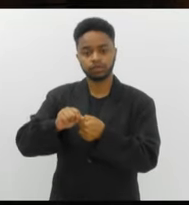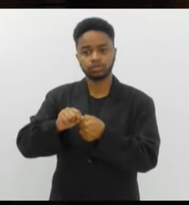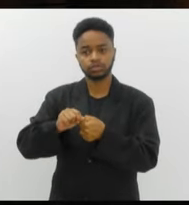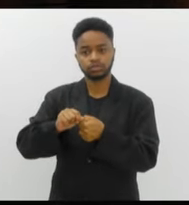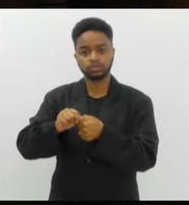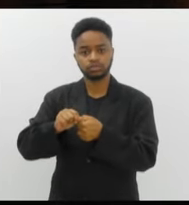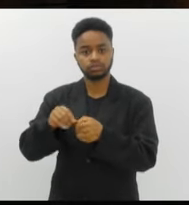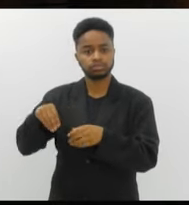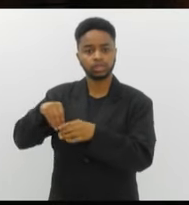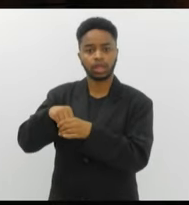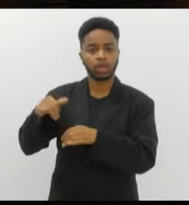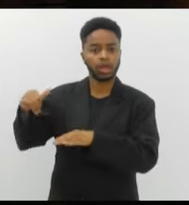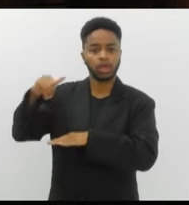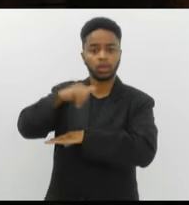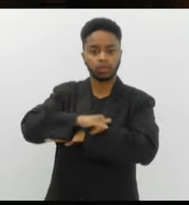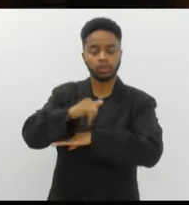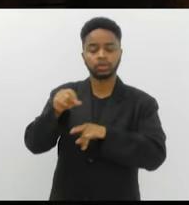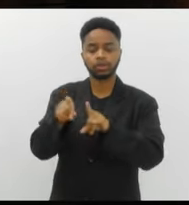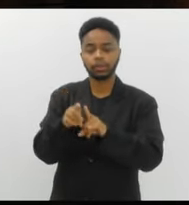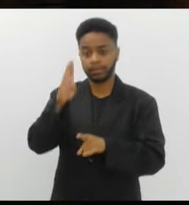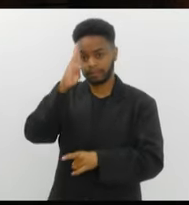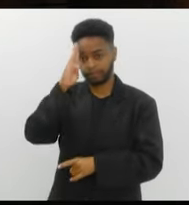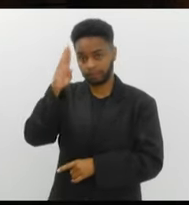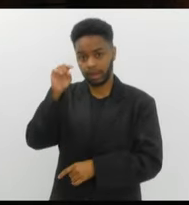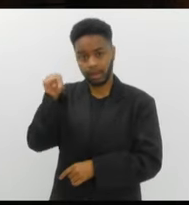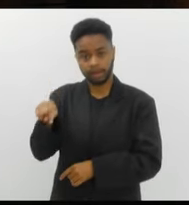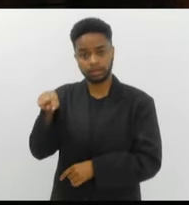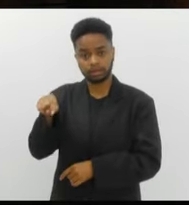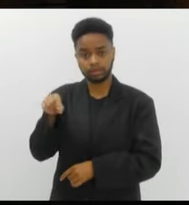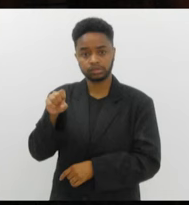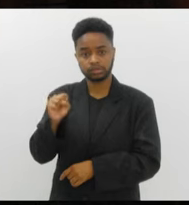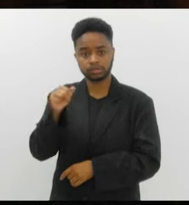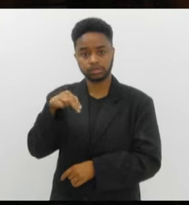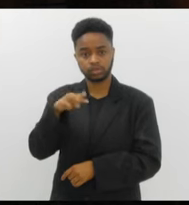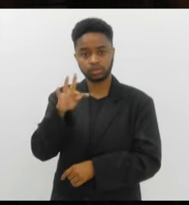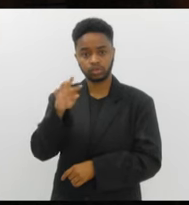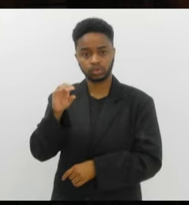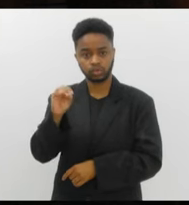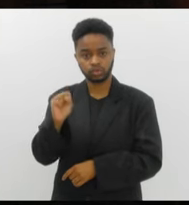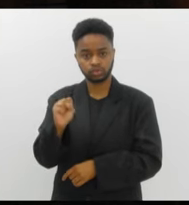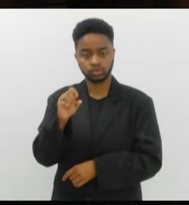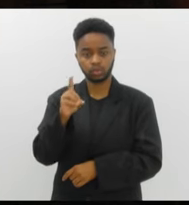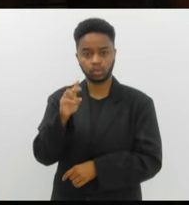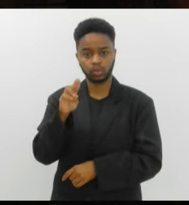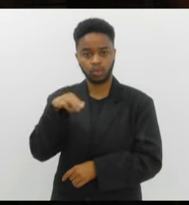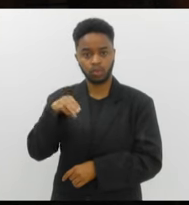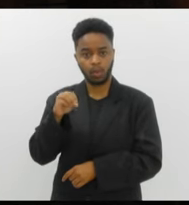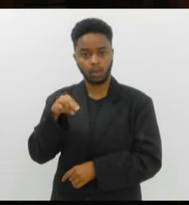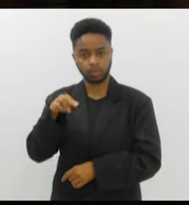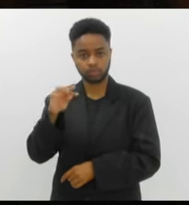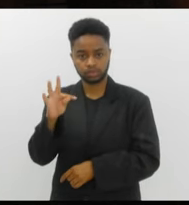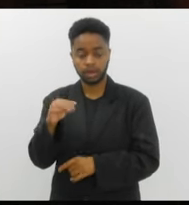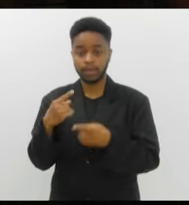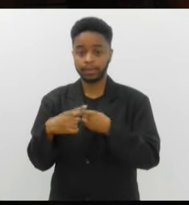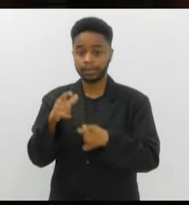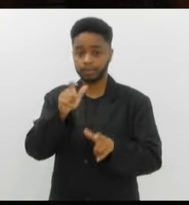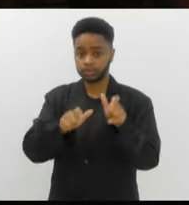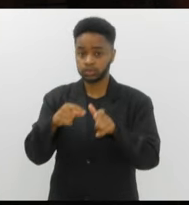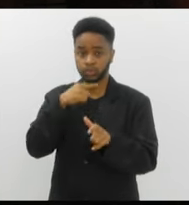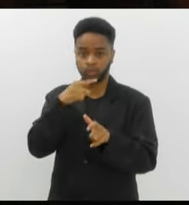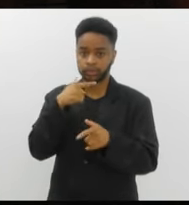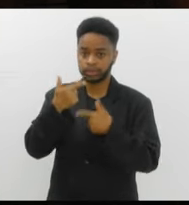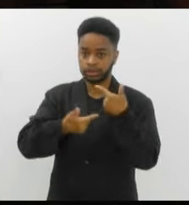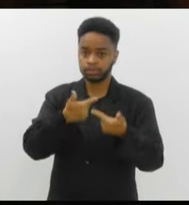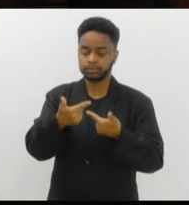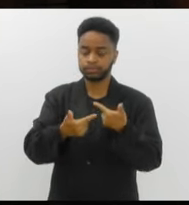nos aeroportos, principalmente aqui no aeroporto Santos Dumont, deputado Jordi. Os trabalhadores não podem